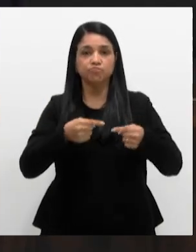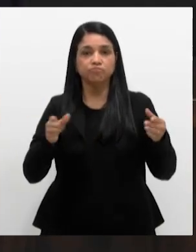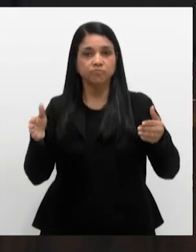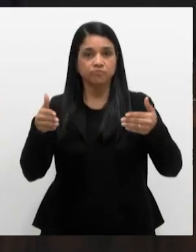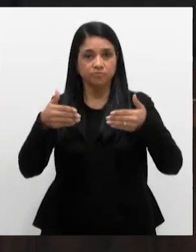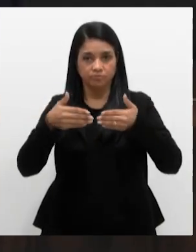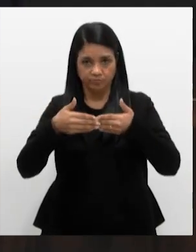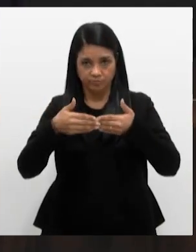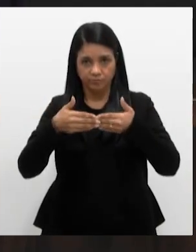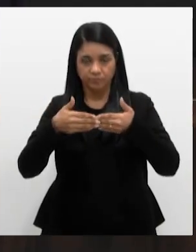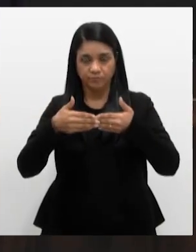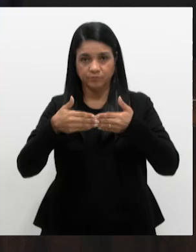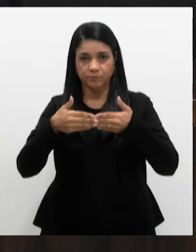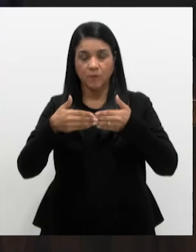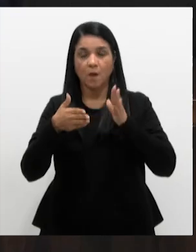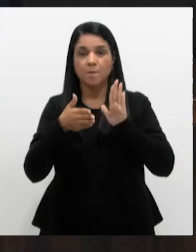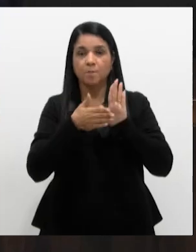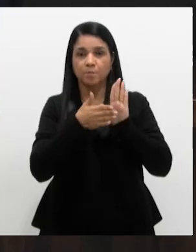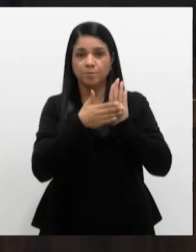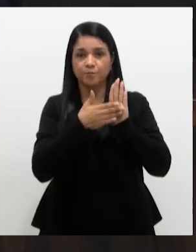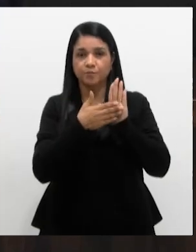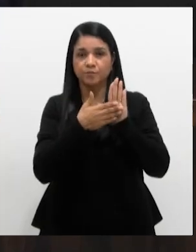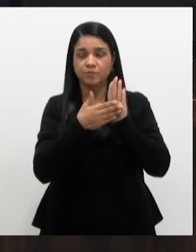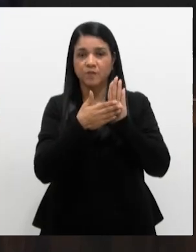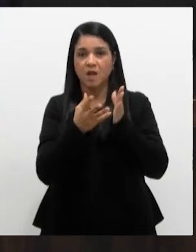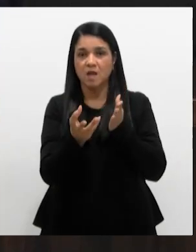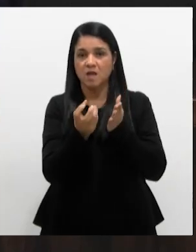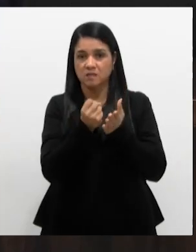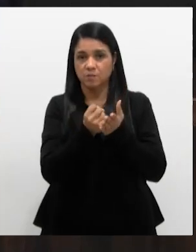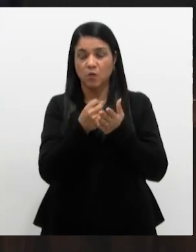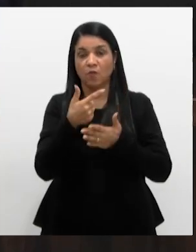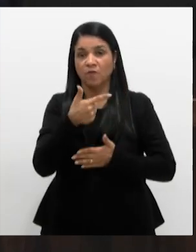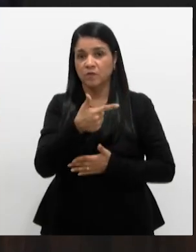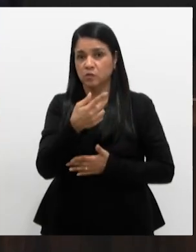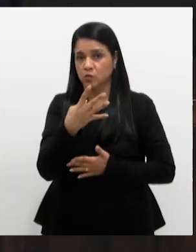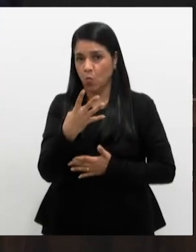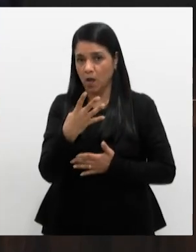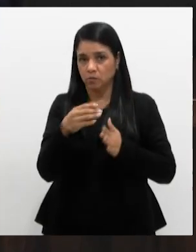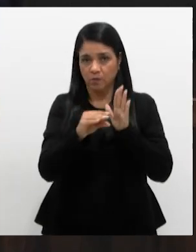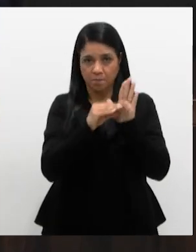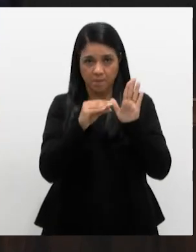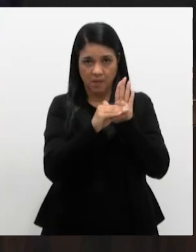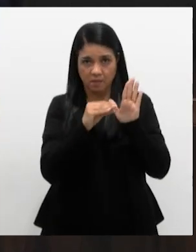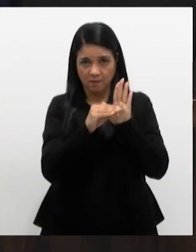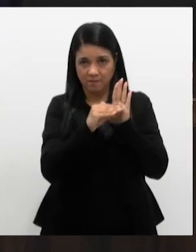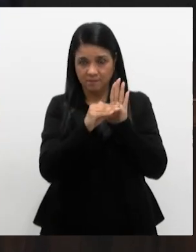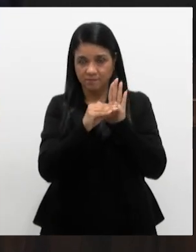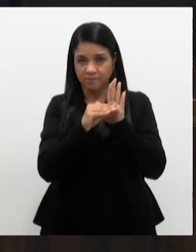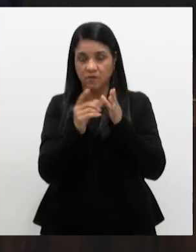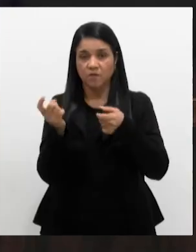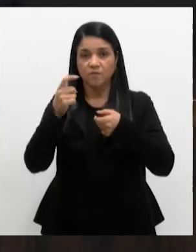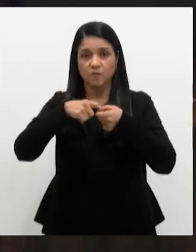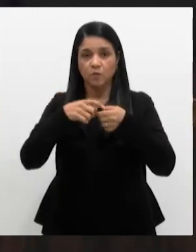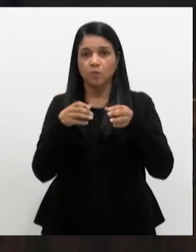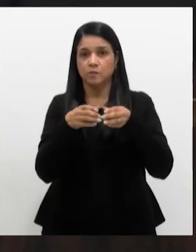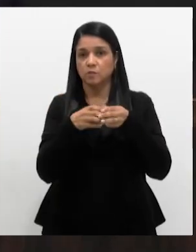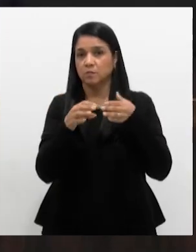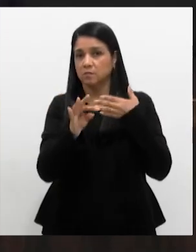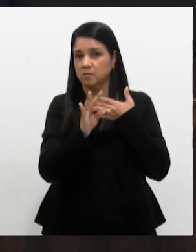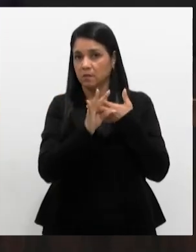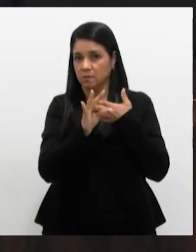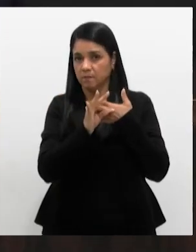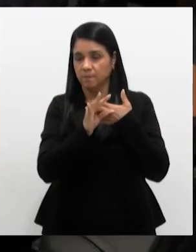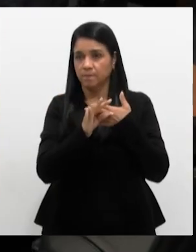a discussão. A presente proposta recebeu 24 emendas e retorna às comissões técnicas. Pela